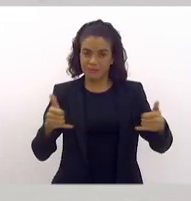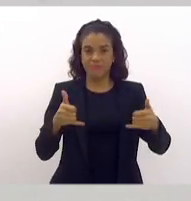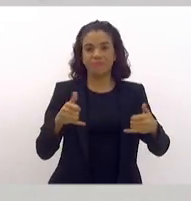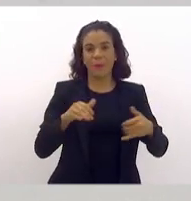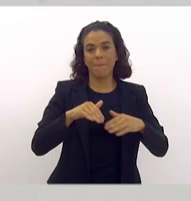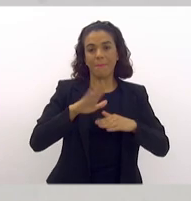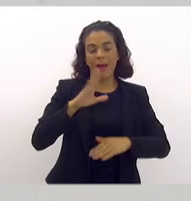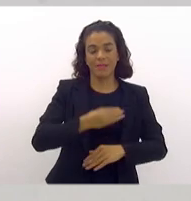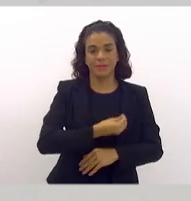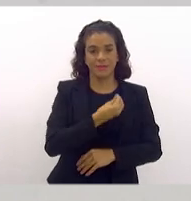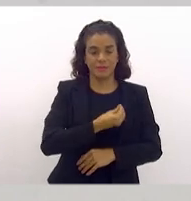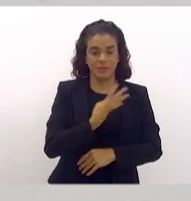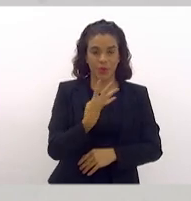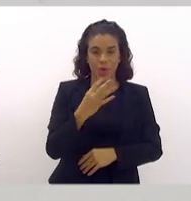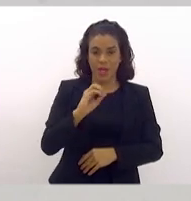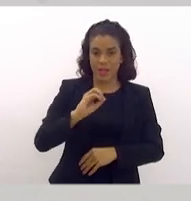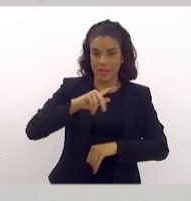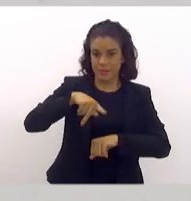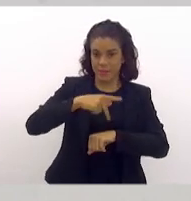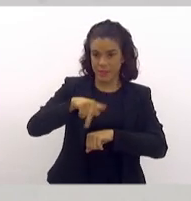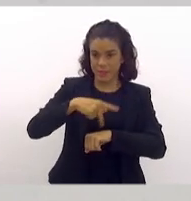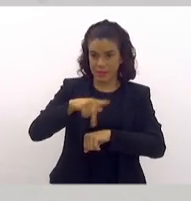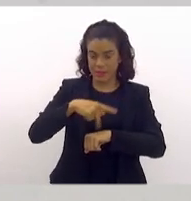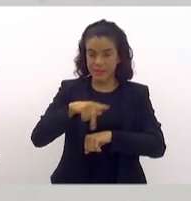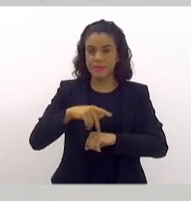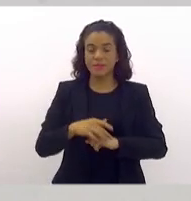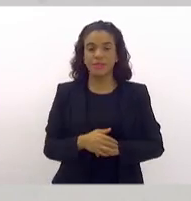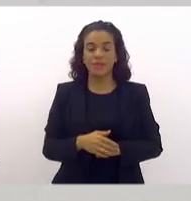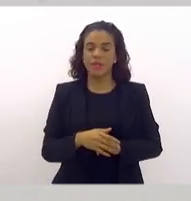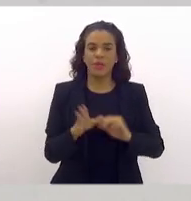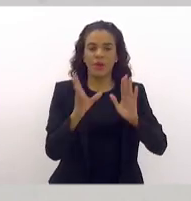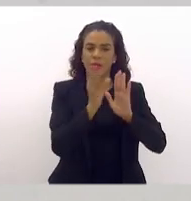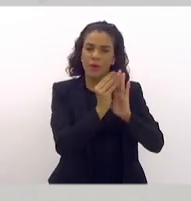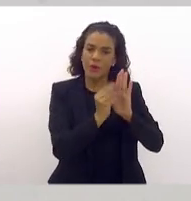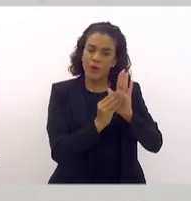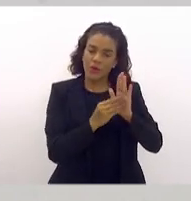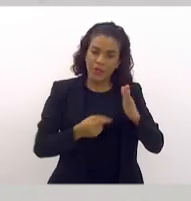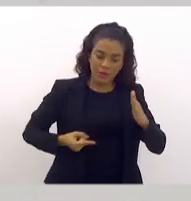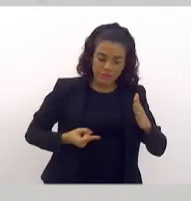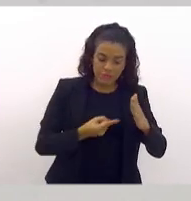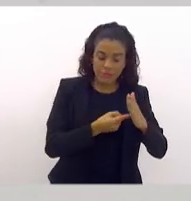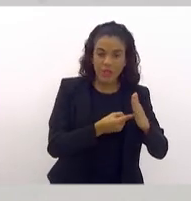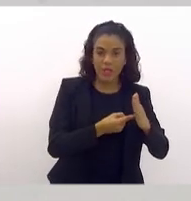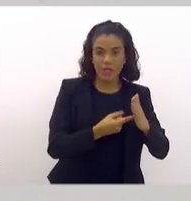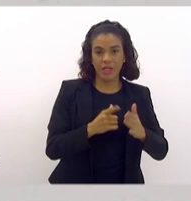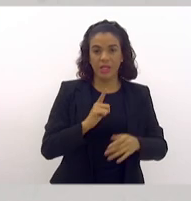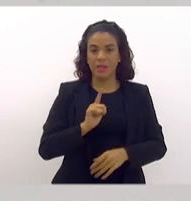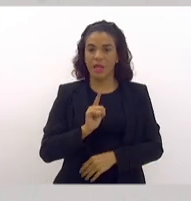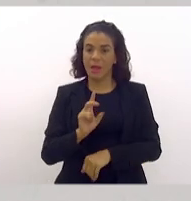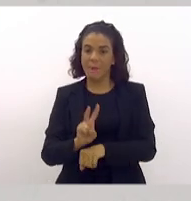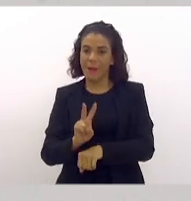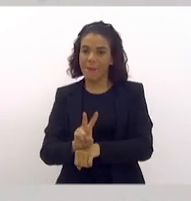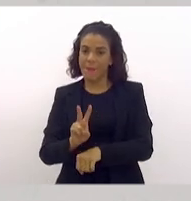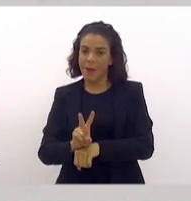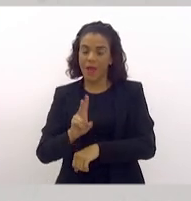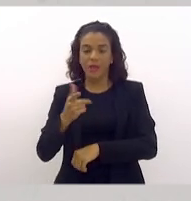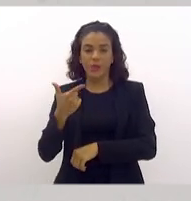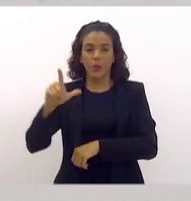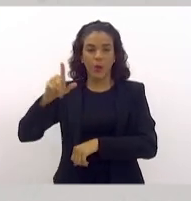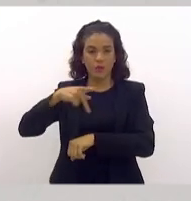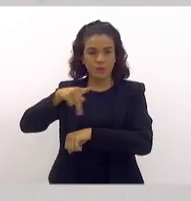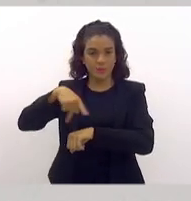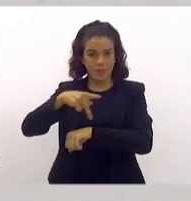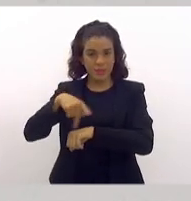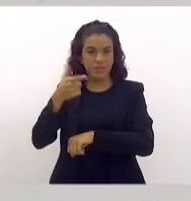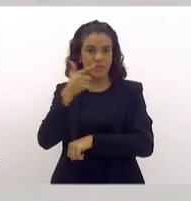40 países, que é o INHOPE. Então, conteúdos denunciados à Cifranet que estão hospedados em outros países, a gente